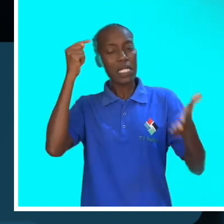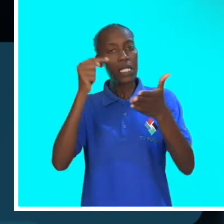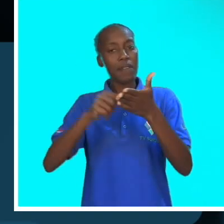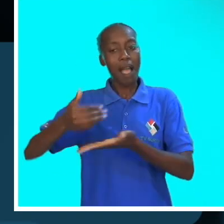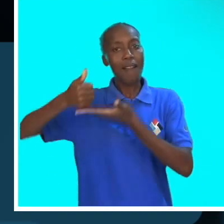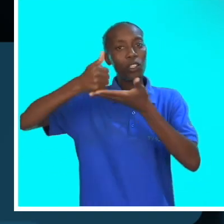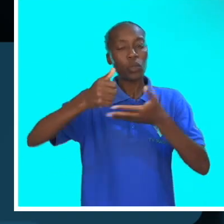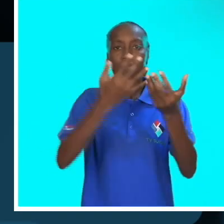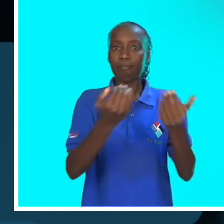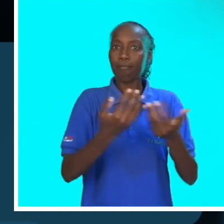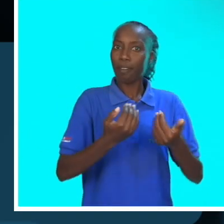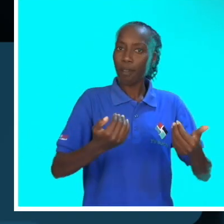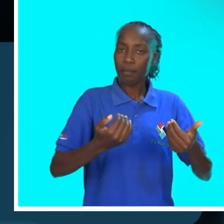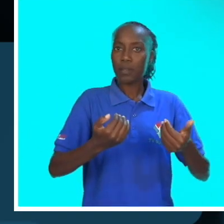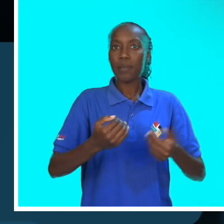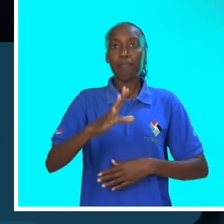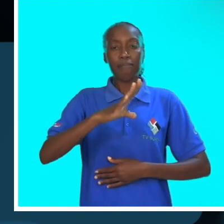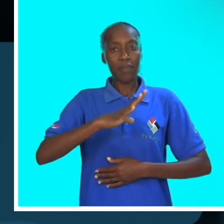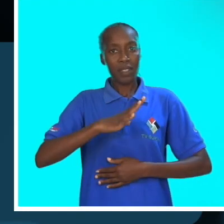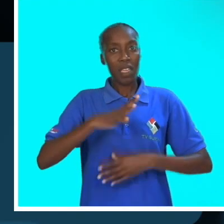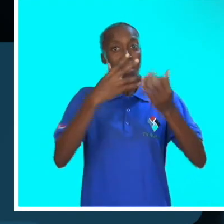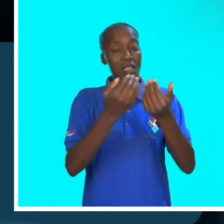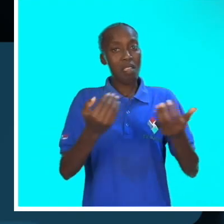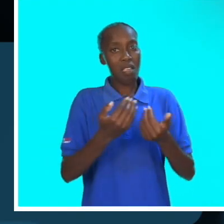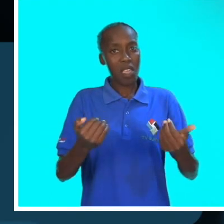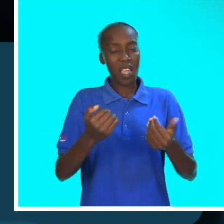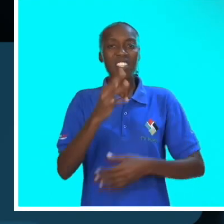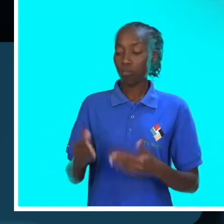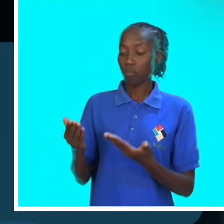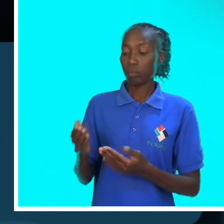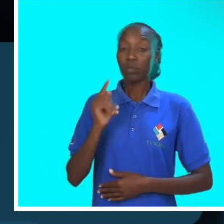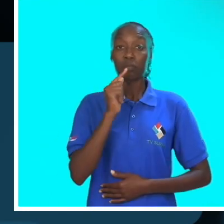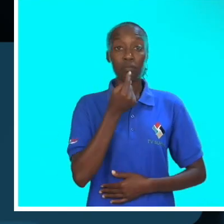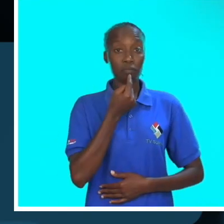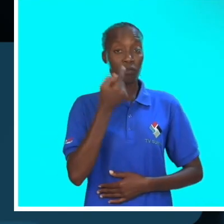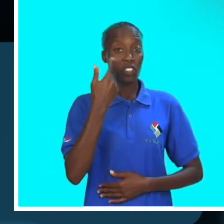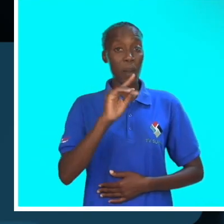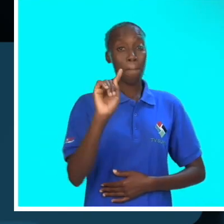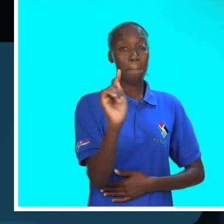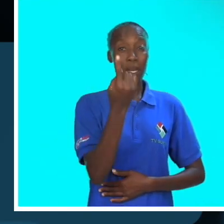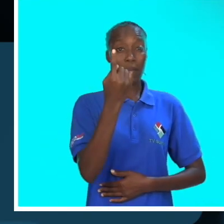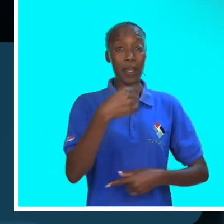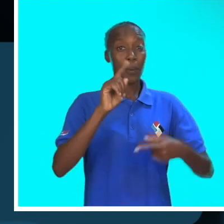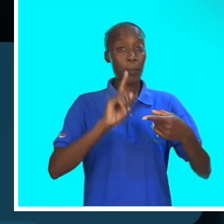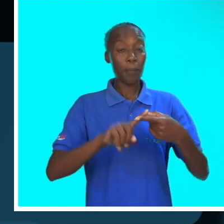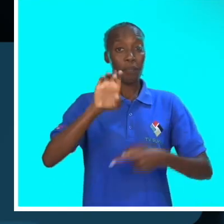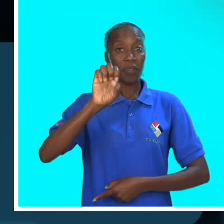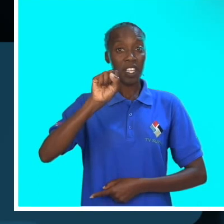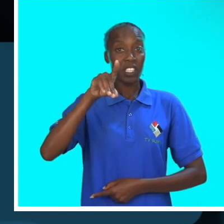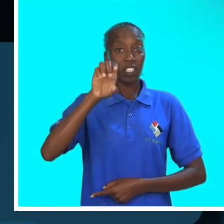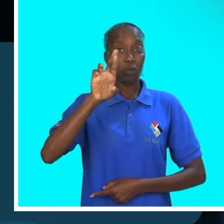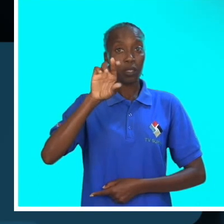Moana, que significa acolham a criança, portanto fala de... Também gravei, foi uma das primeiras que eu gravei,